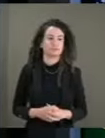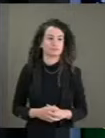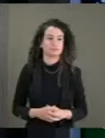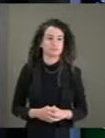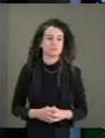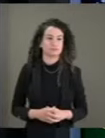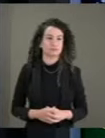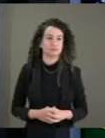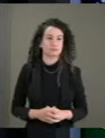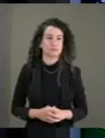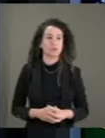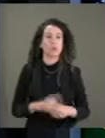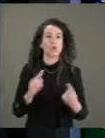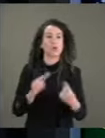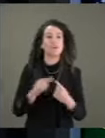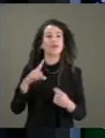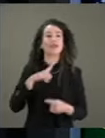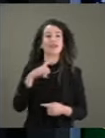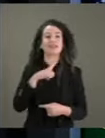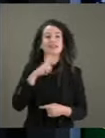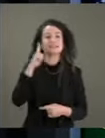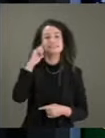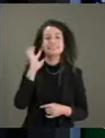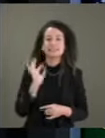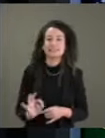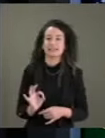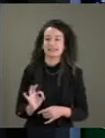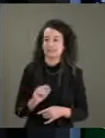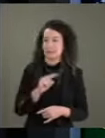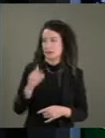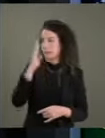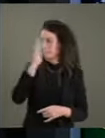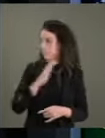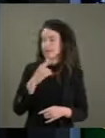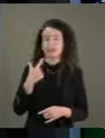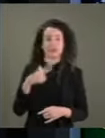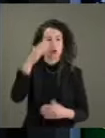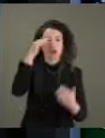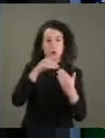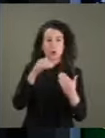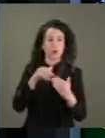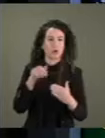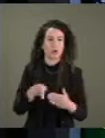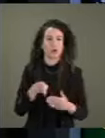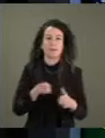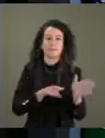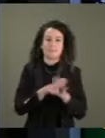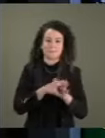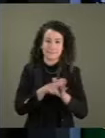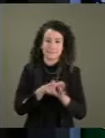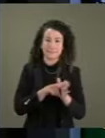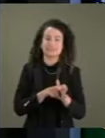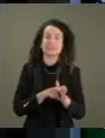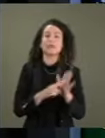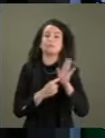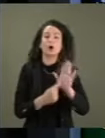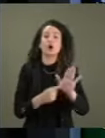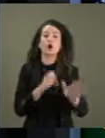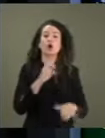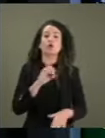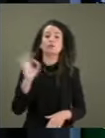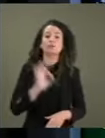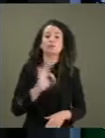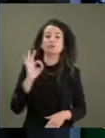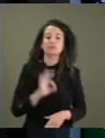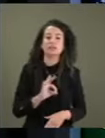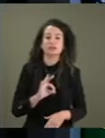para ter certeza de que o brasileiro não concorda com isso, as pesquisas mostram 80%, em média, do brasileiro, de